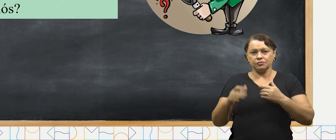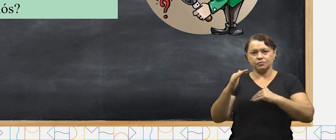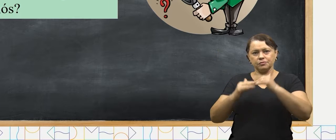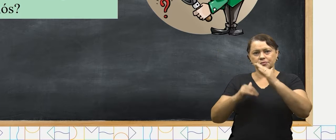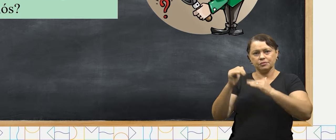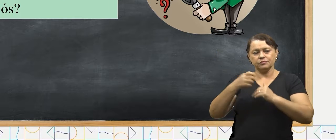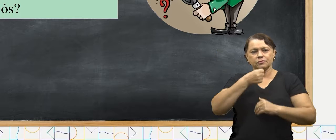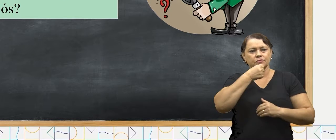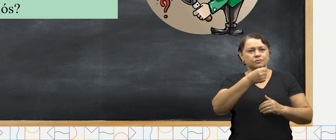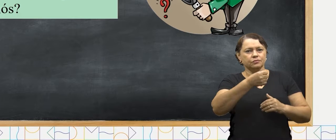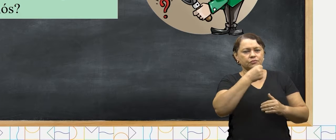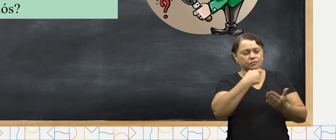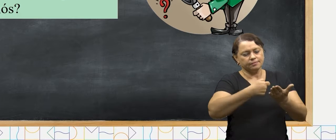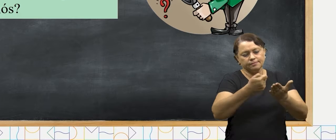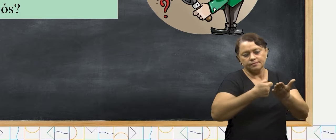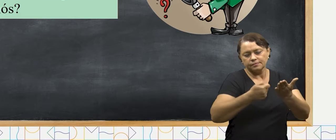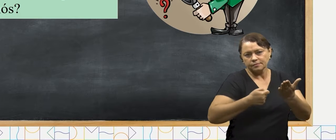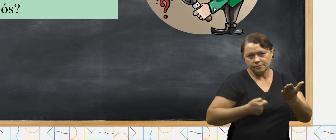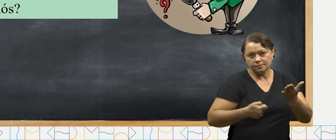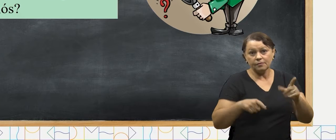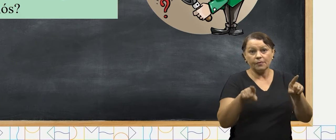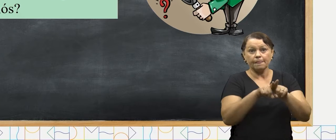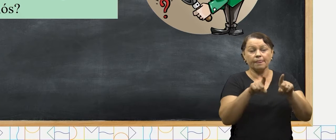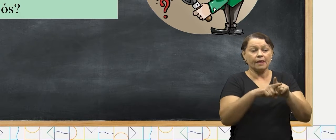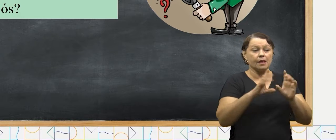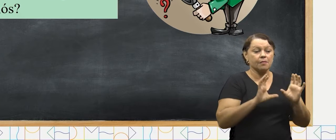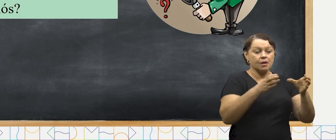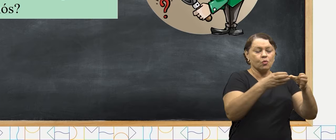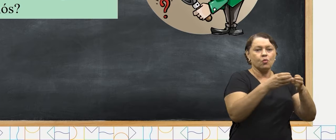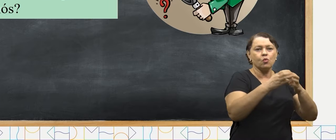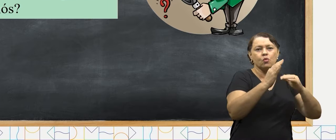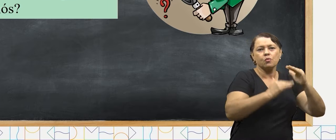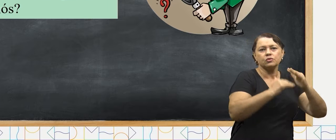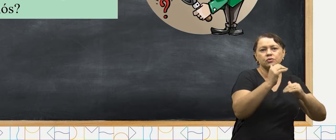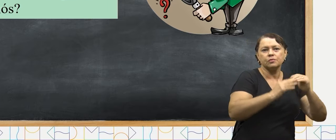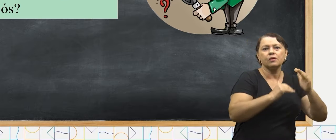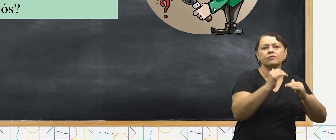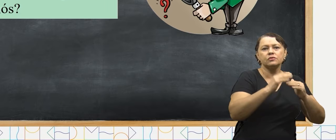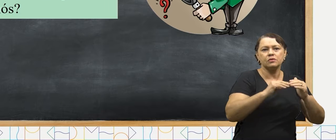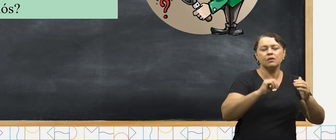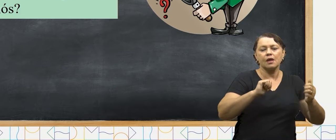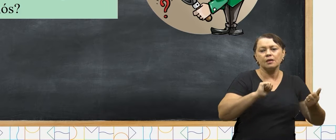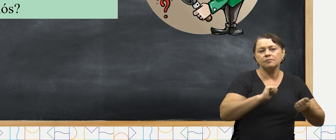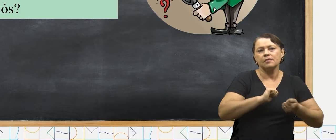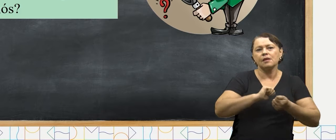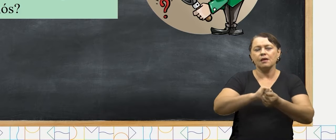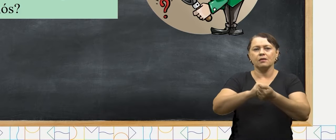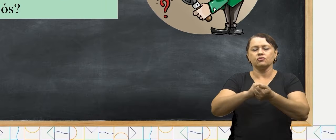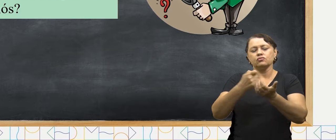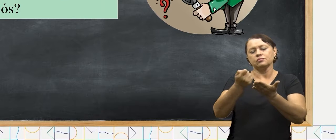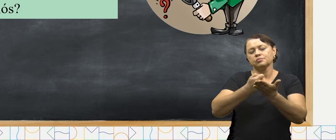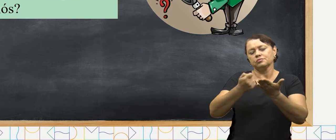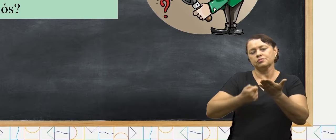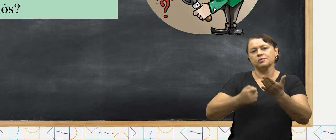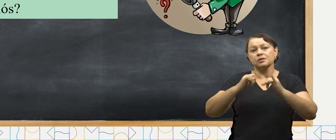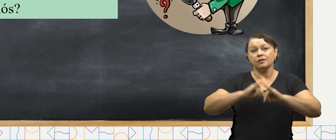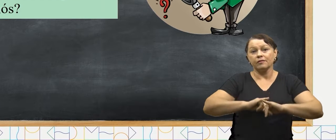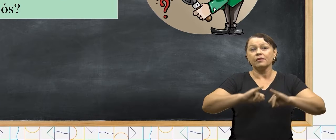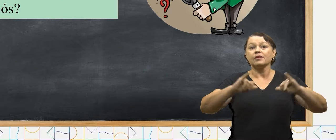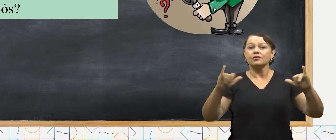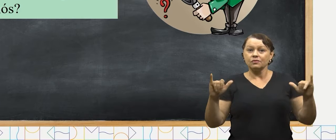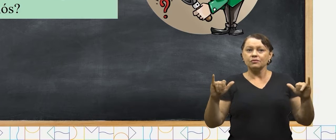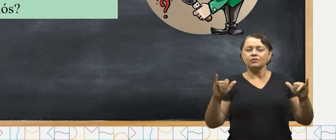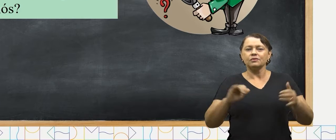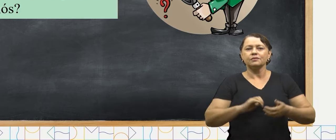e vários outros profissionais participam também da escrita das notícias. Como esta